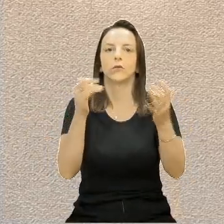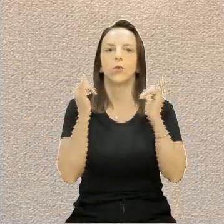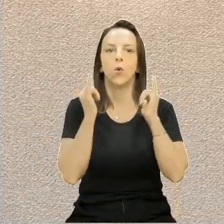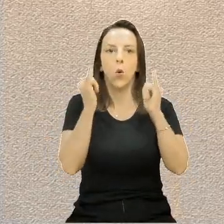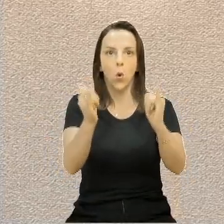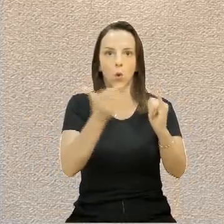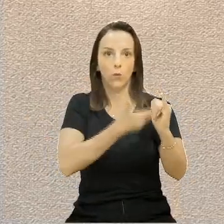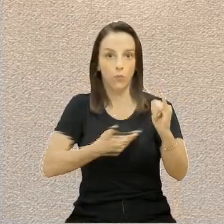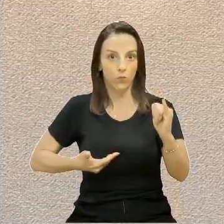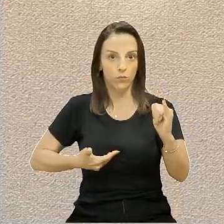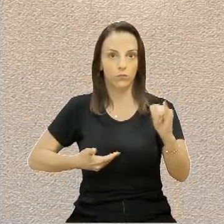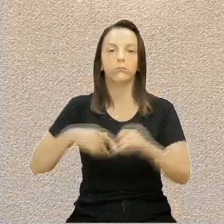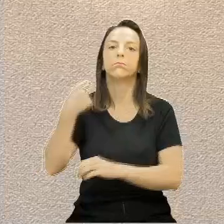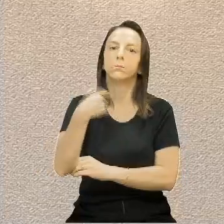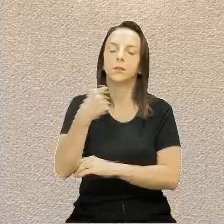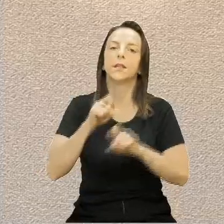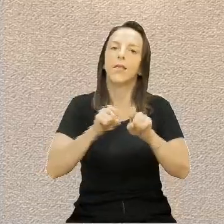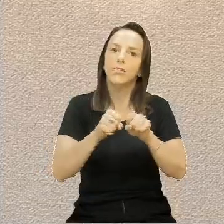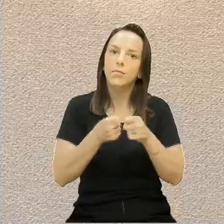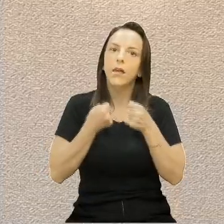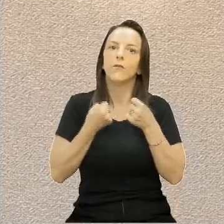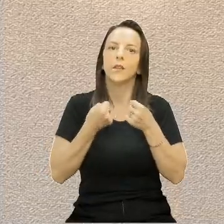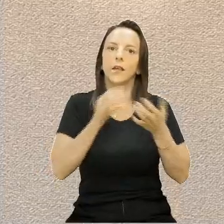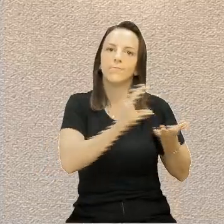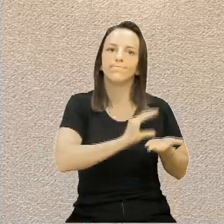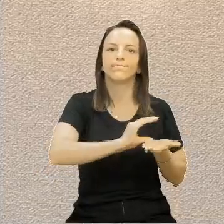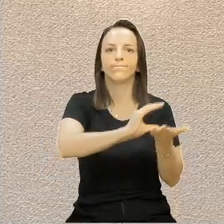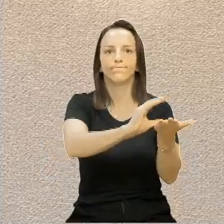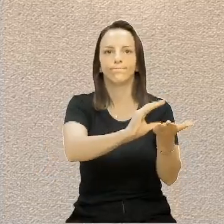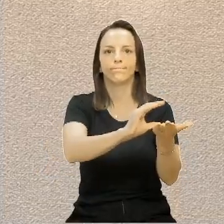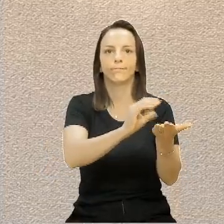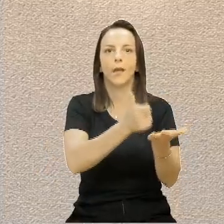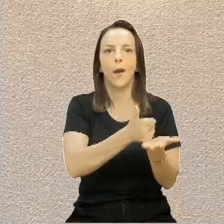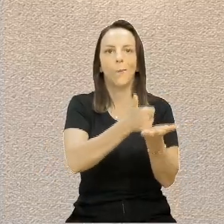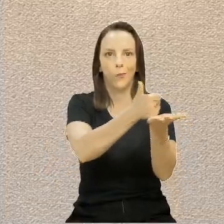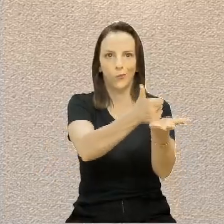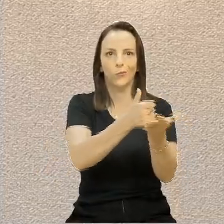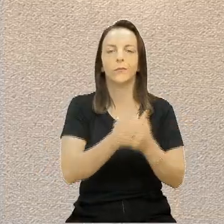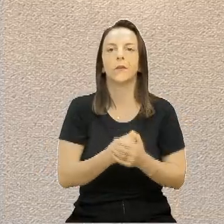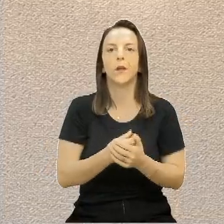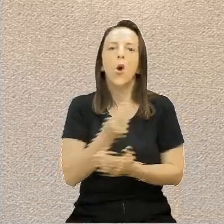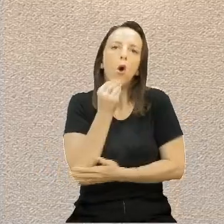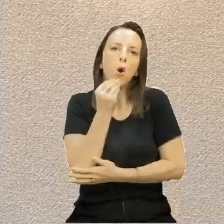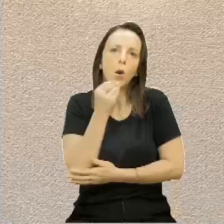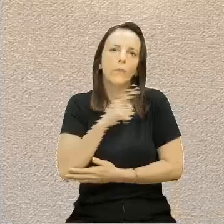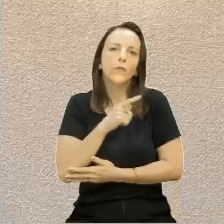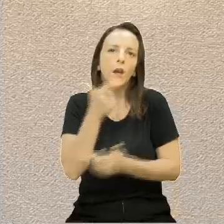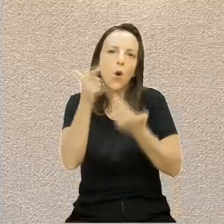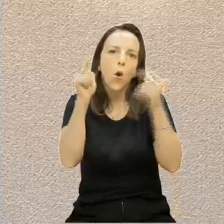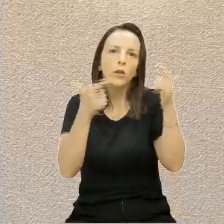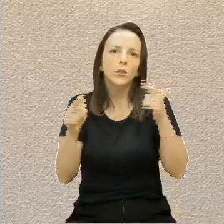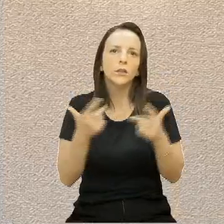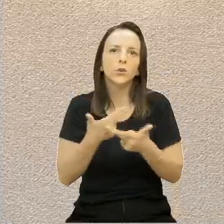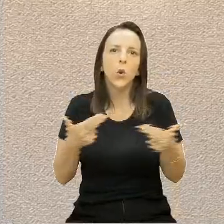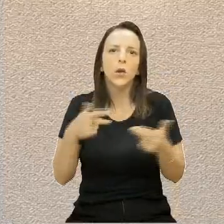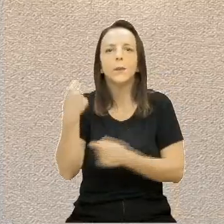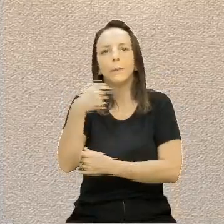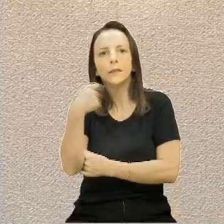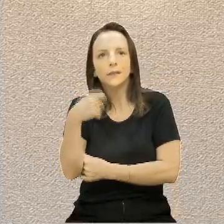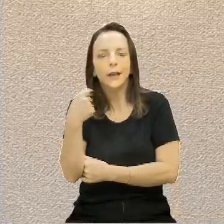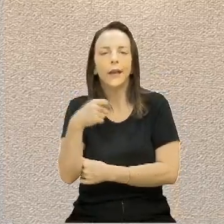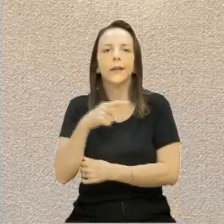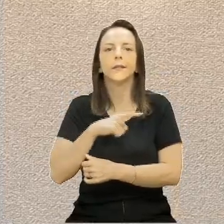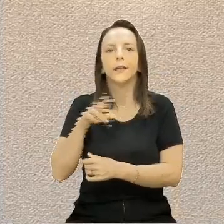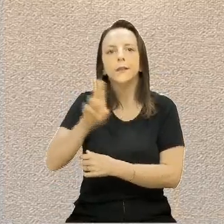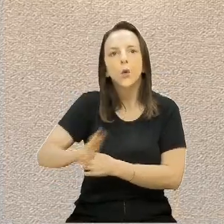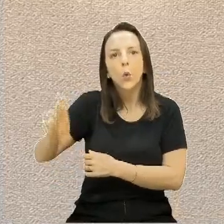que defender a questão do subsídio. Evidentemente que outras medidas têm que ser acompanhadas, a questão do plano, a aplicação efetiva